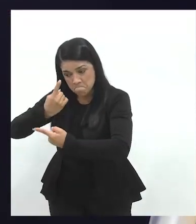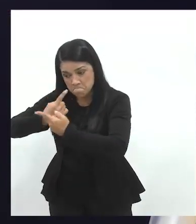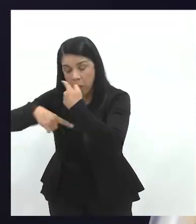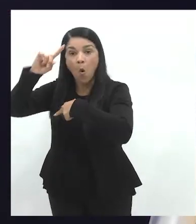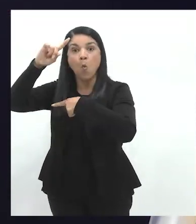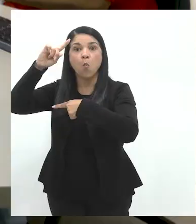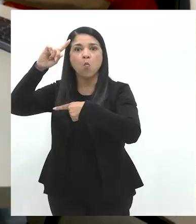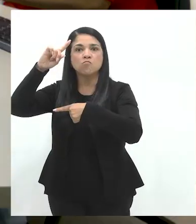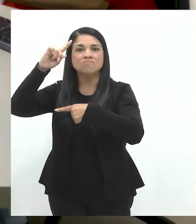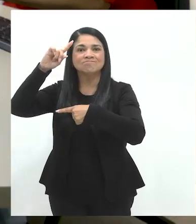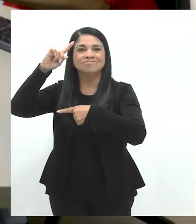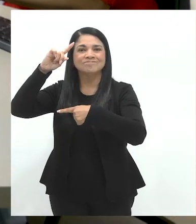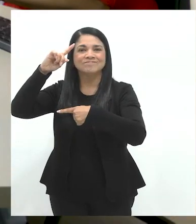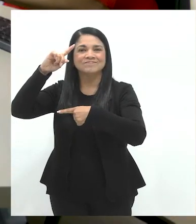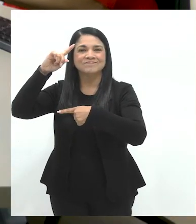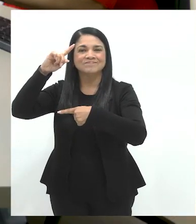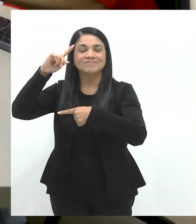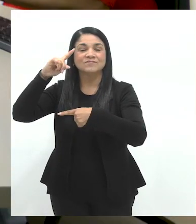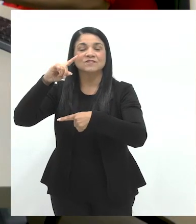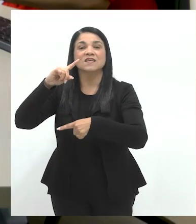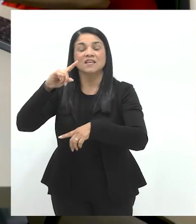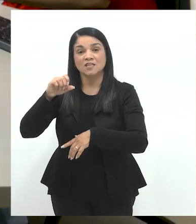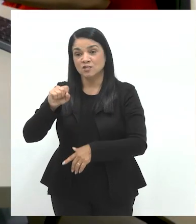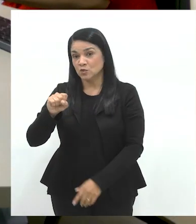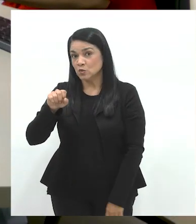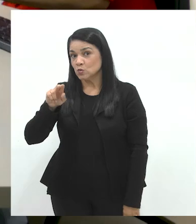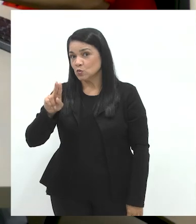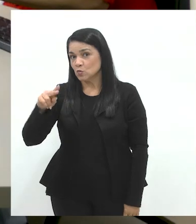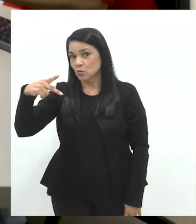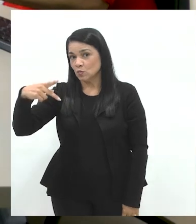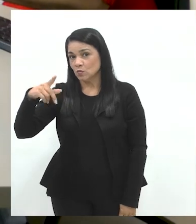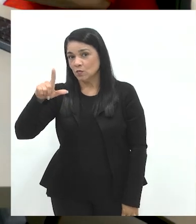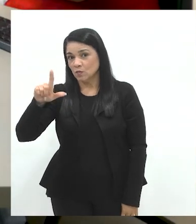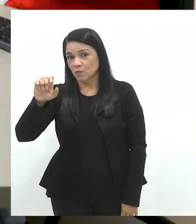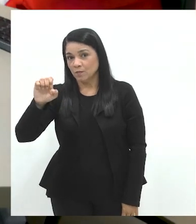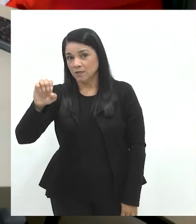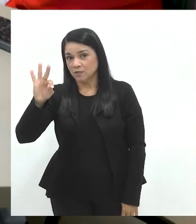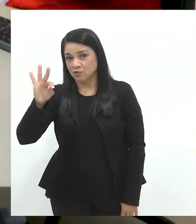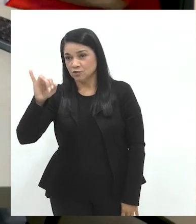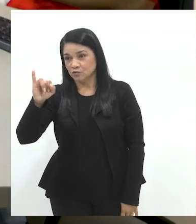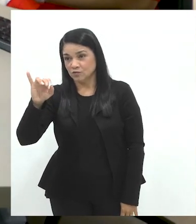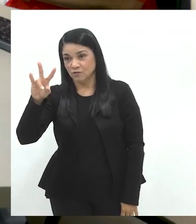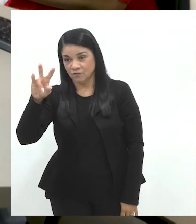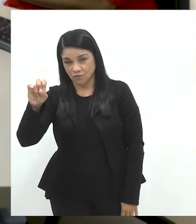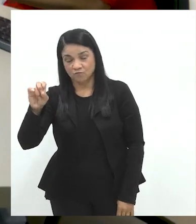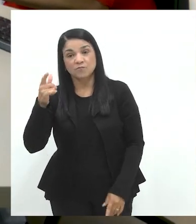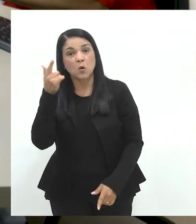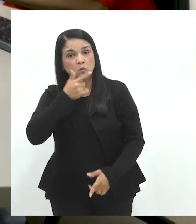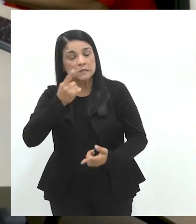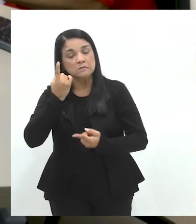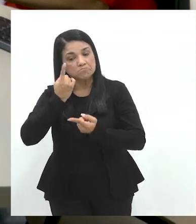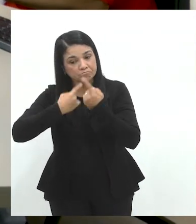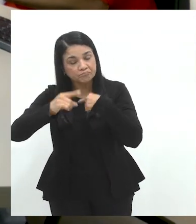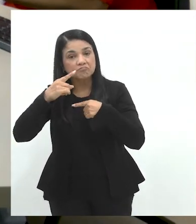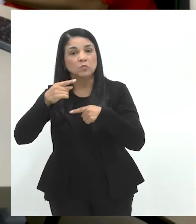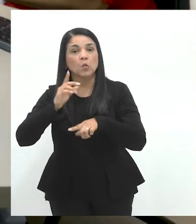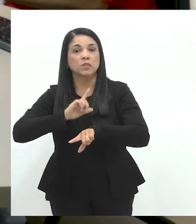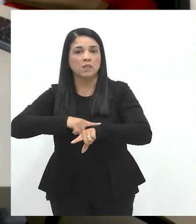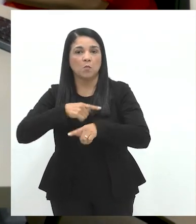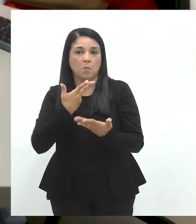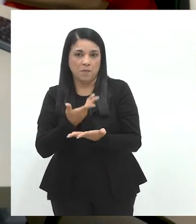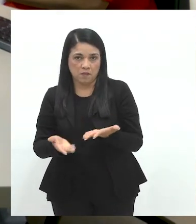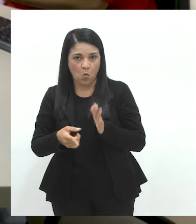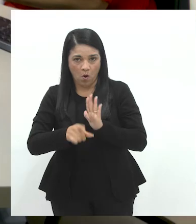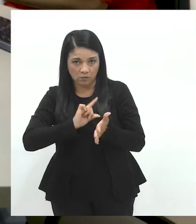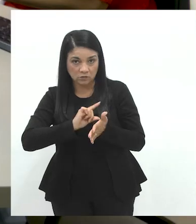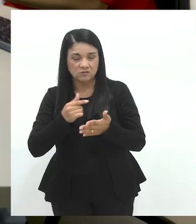decolou. Por quê? E no formato de supletivo, né? Sim. Para recuperar aquele tempo perdido. Sim. Né? Nem sempre é algo